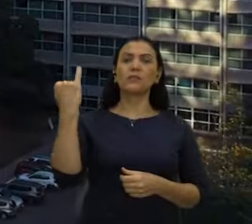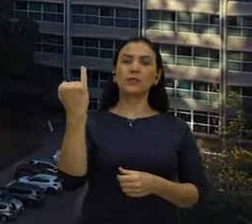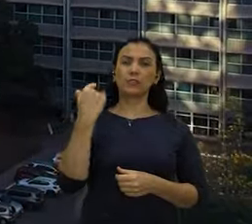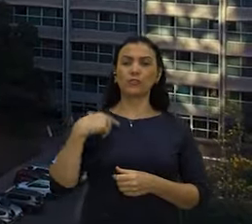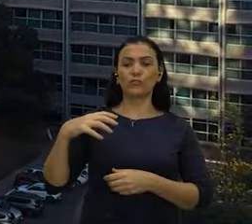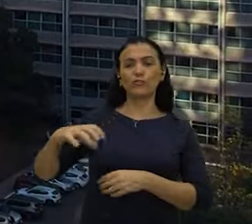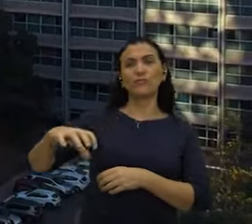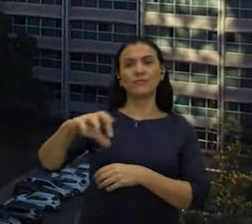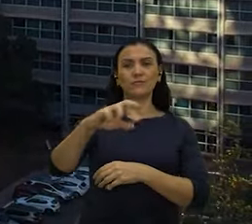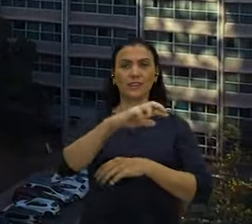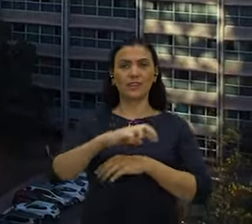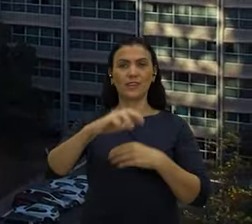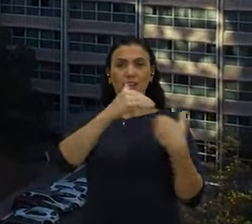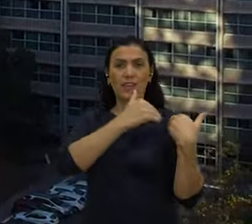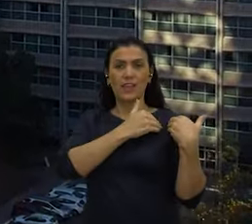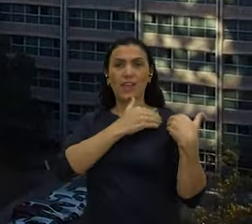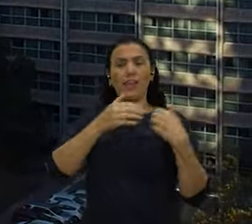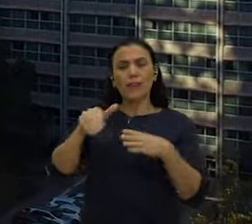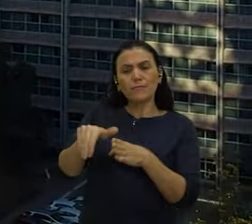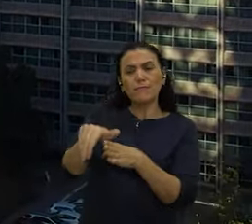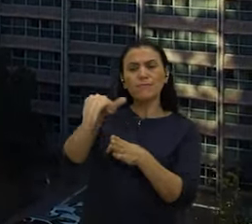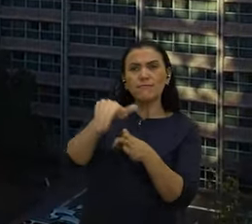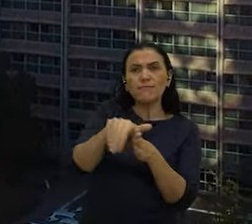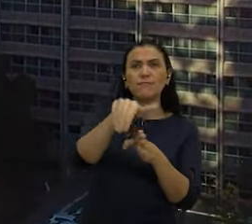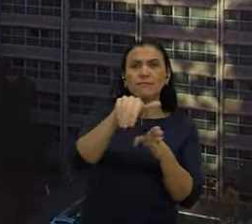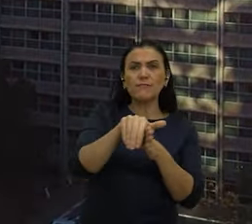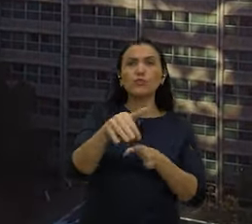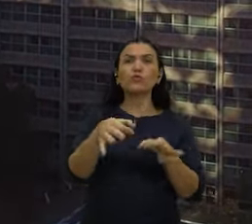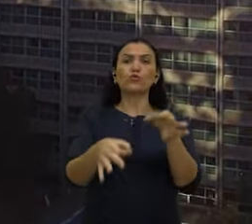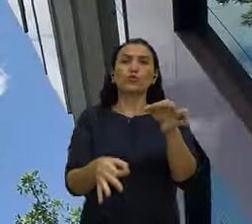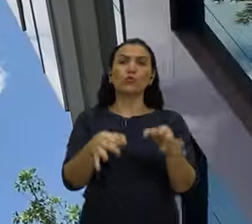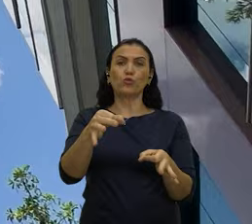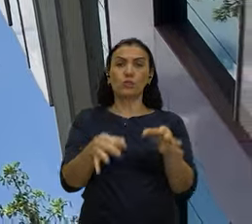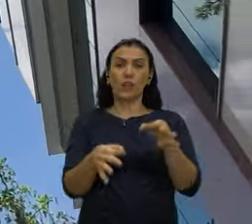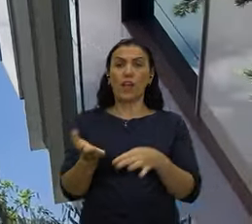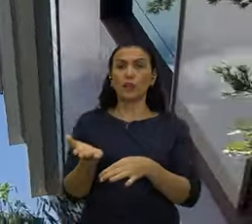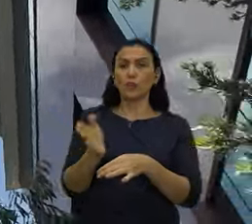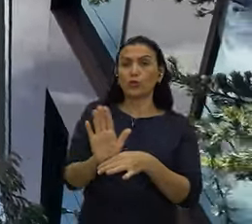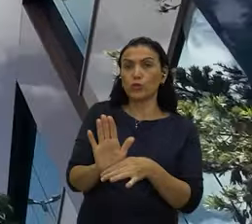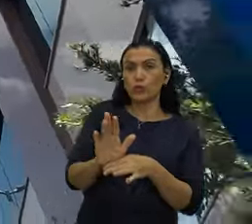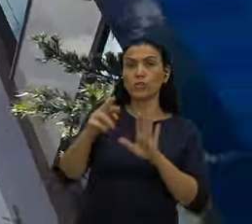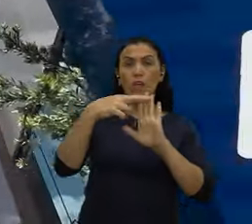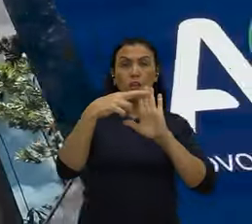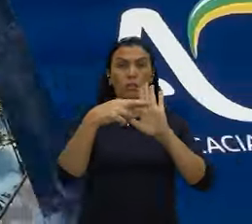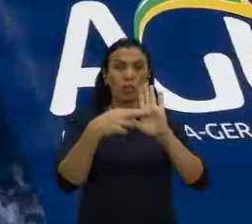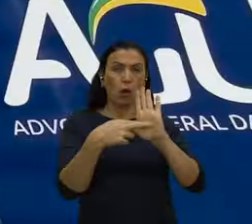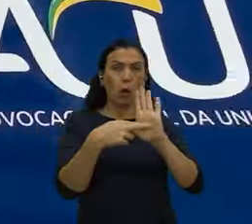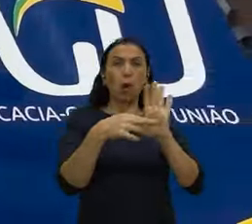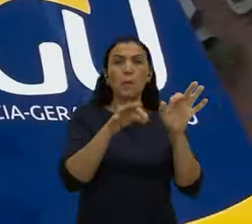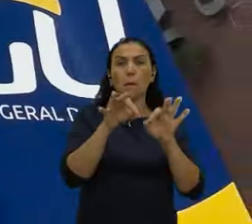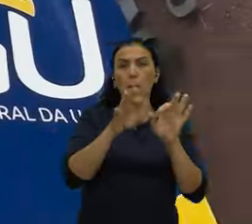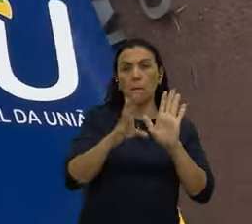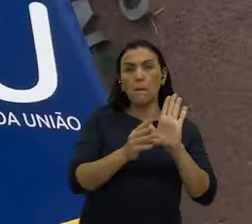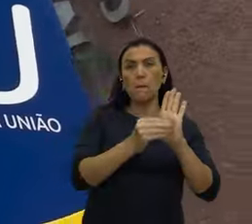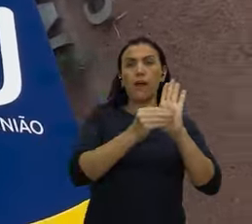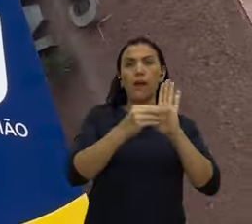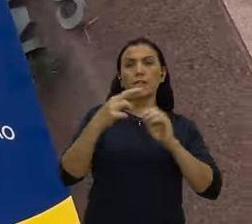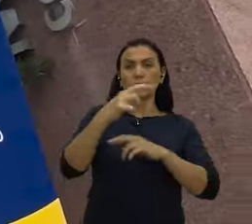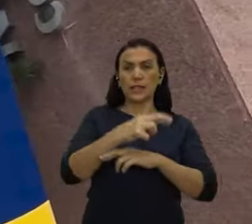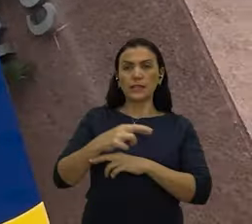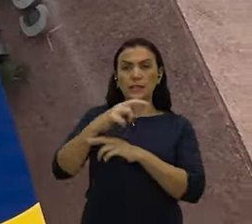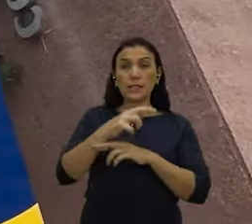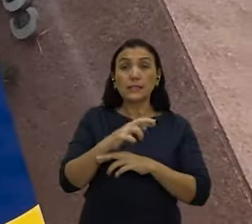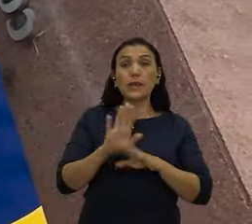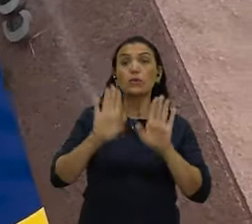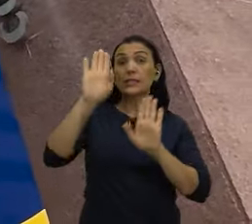das agências reguladoras. É uma consultoria jurídica especializada que auxilia na elaboração das normas de fiscalização,